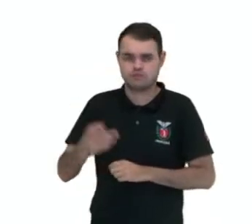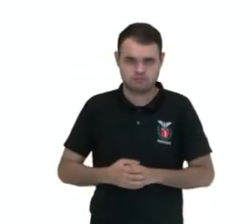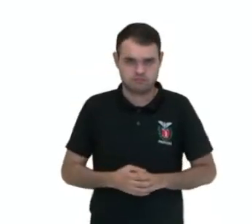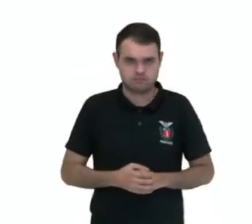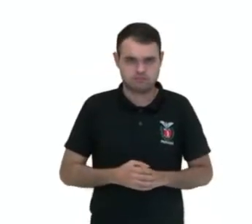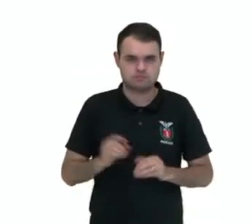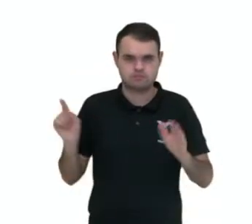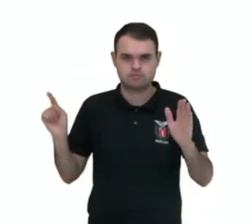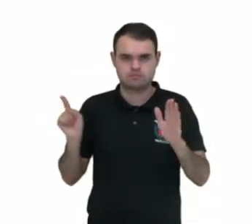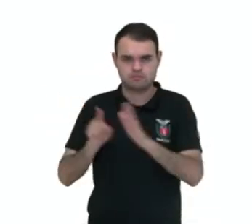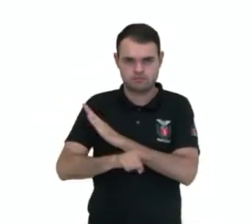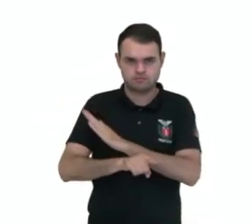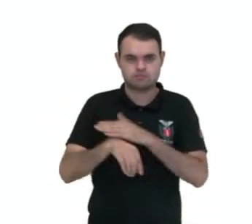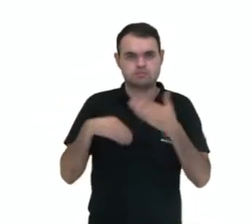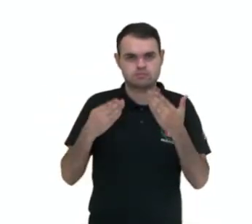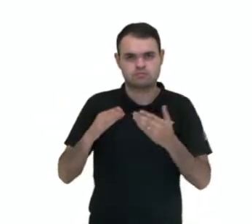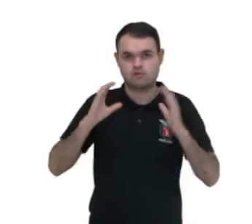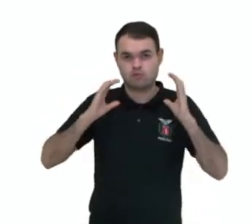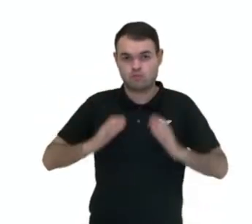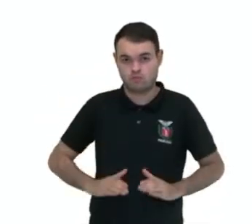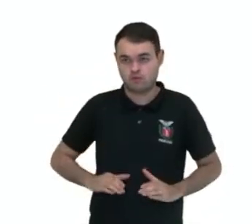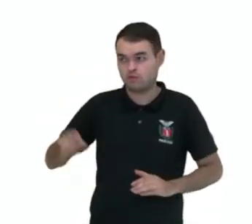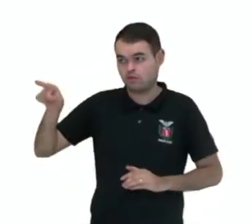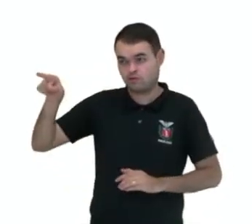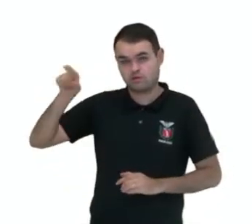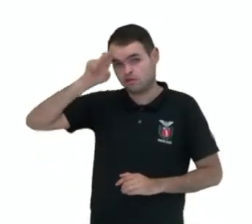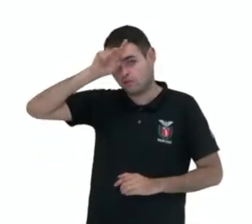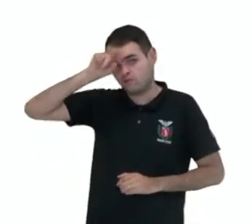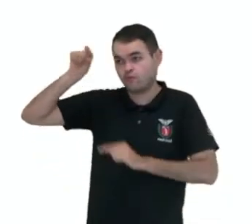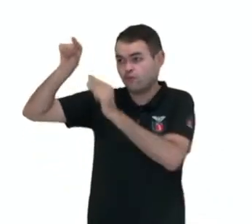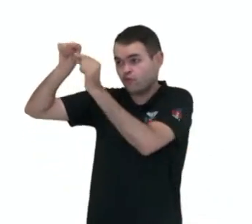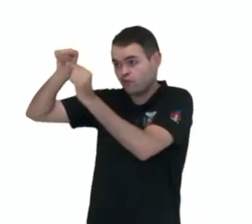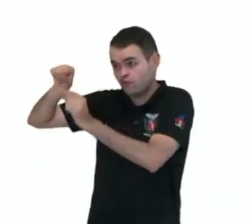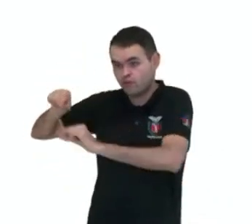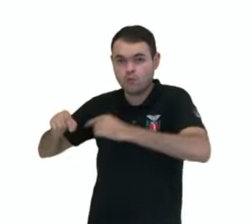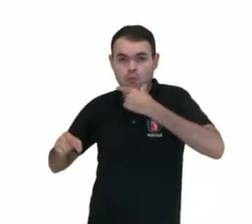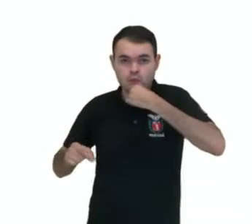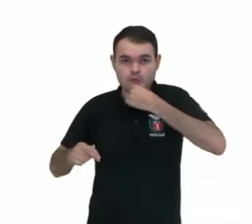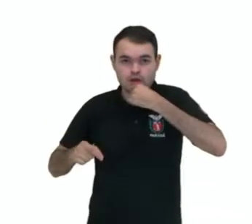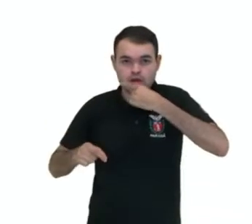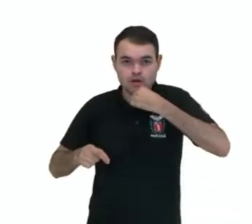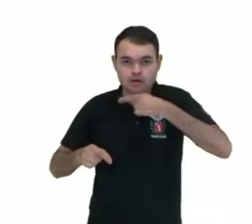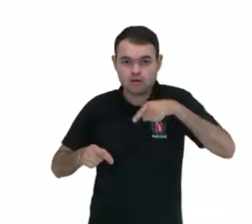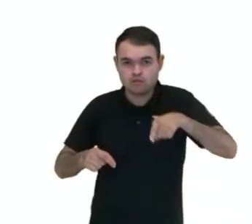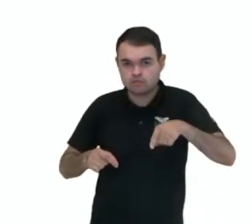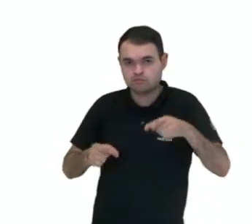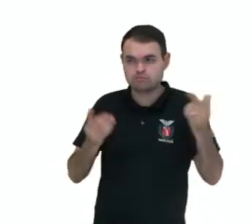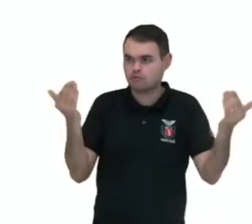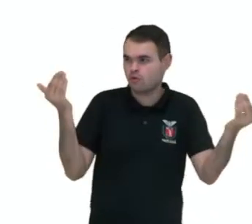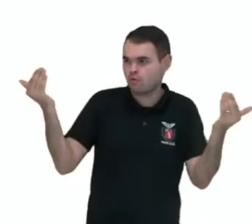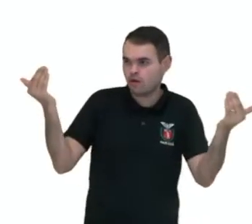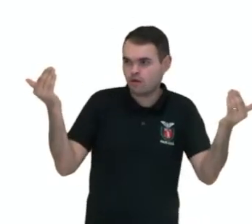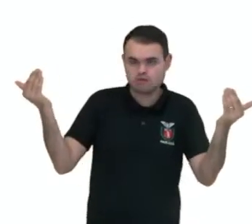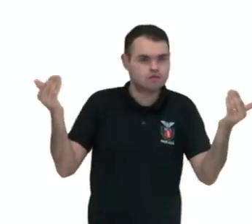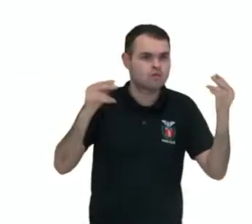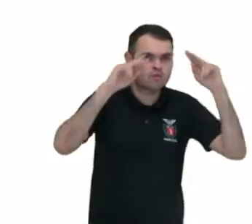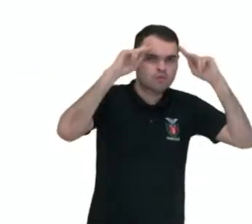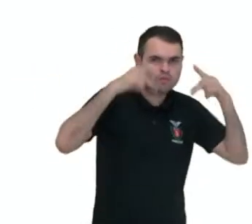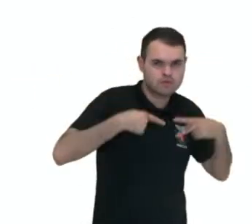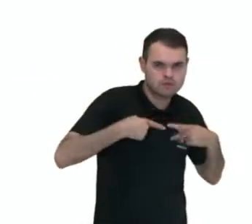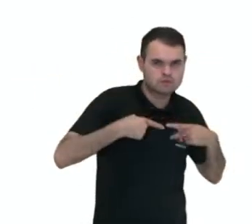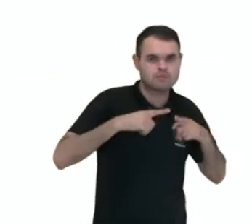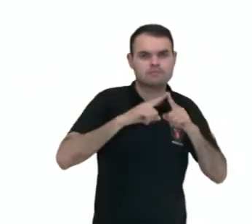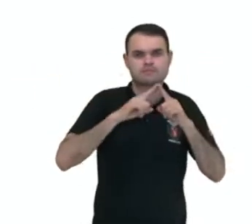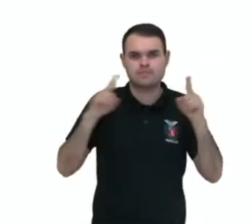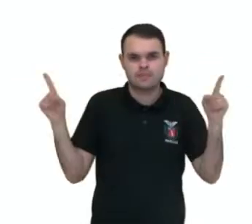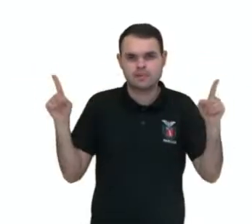é, ao observar o comportamento das formigas, o menino compara aos humanos. No entanto, não deixa